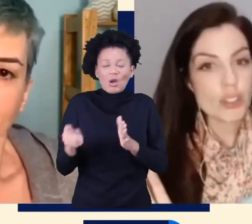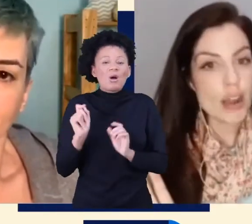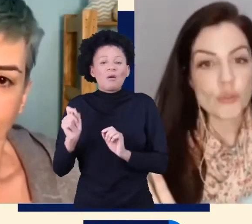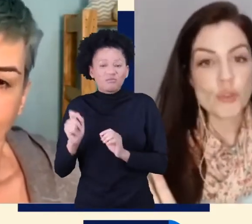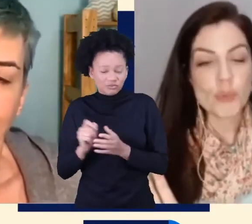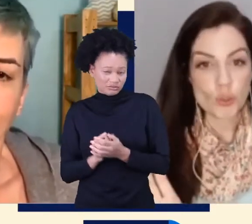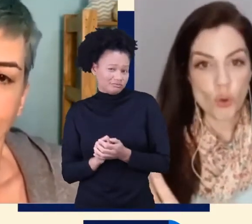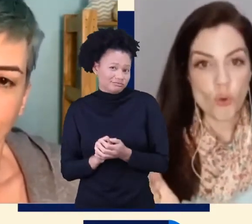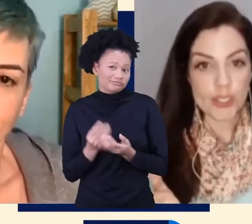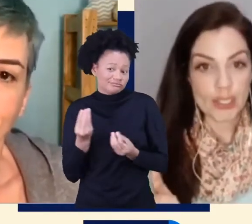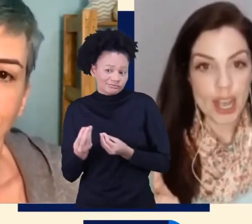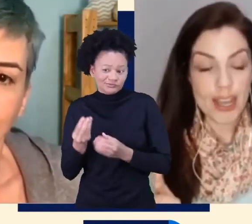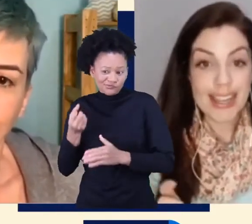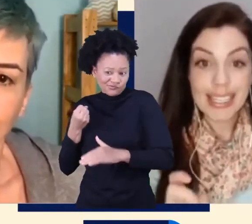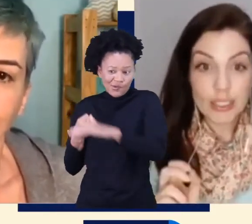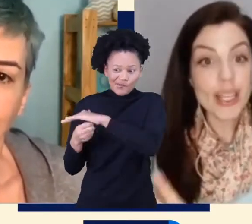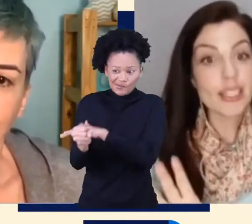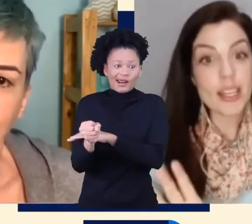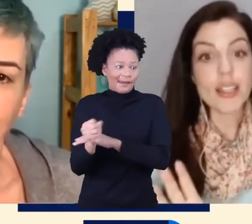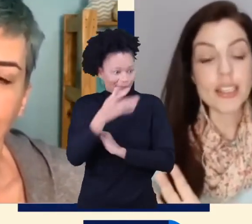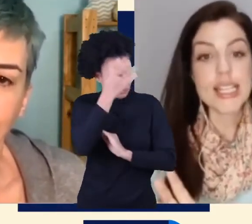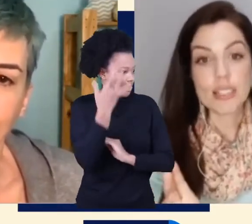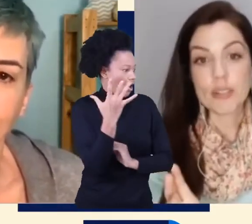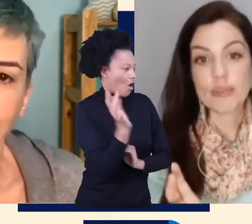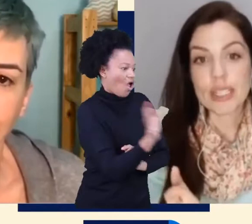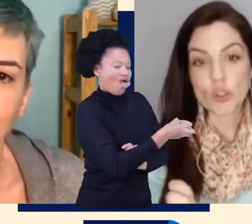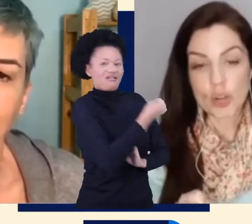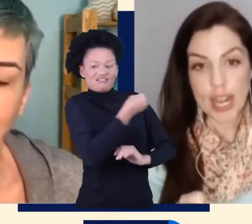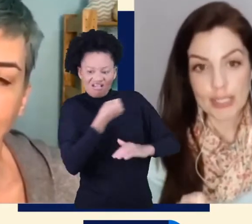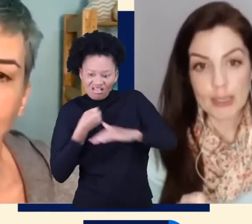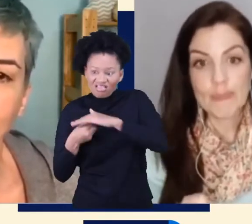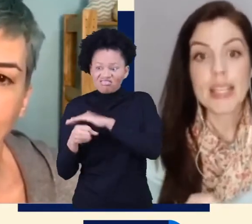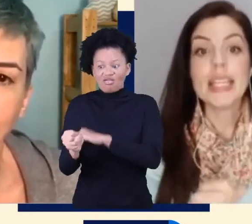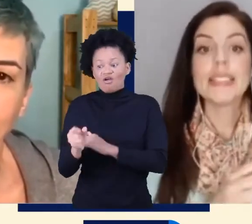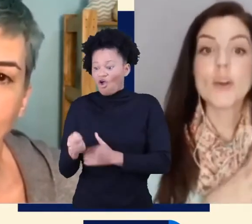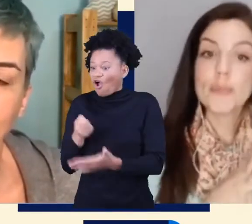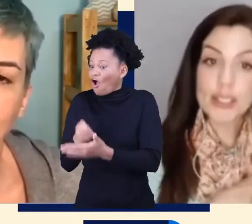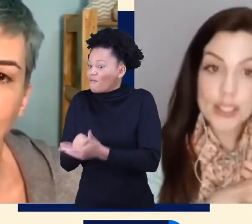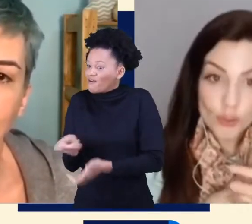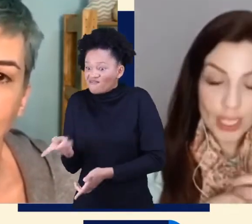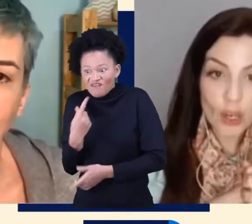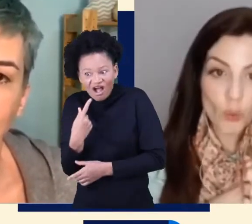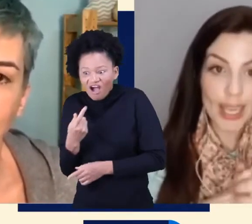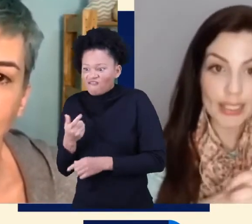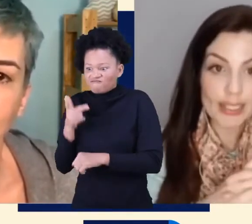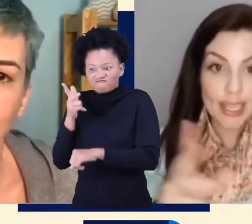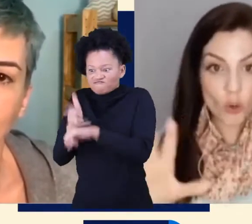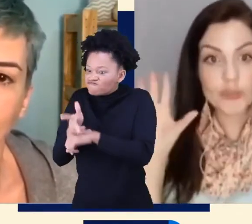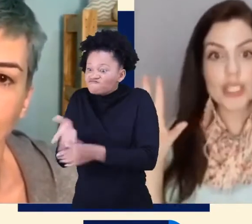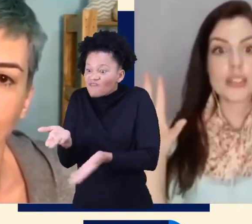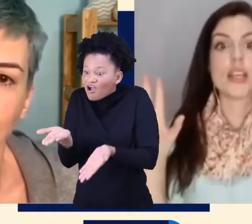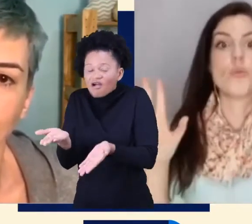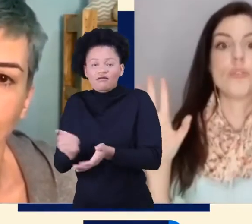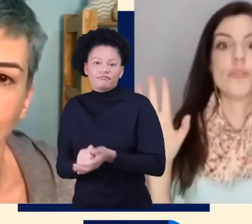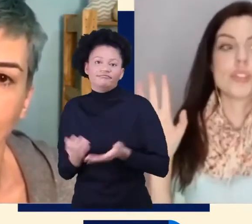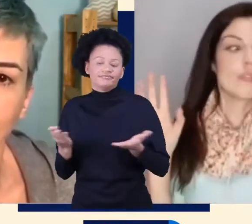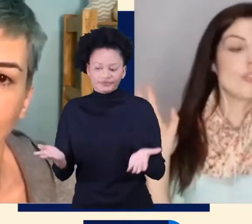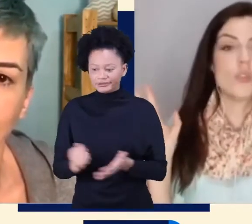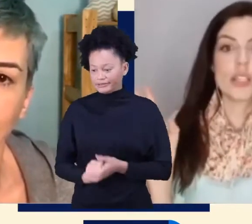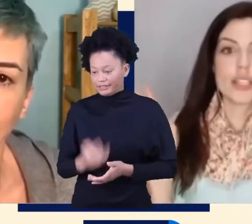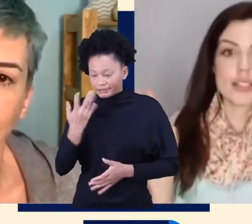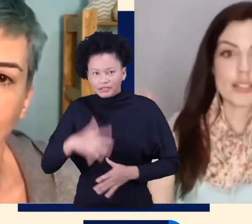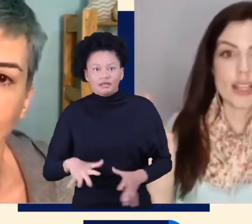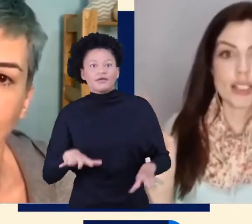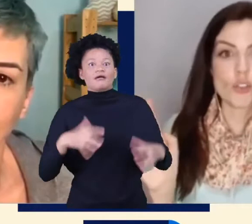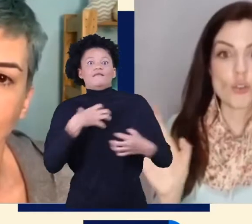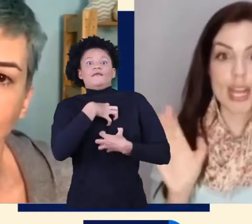esquema de tráfico de pessoas, tá? Então é claro que a criança vai ficar chocada. Então é preciso falar com ela. Se aconteceu e você viu